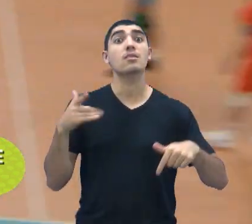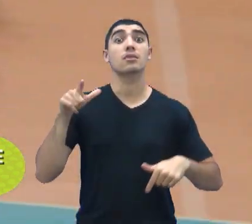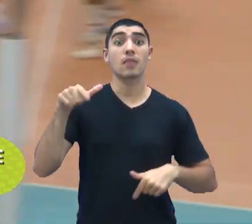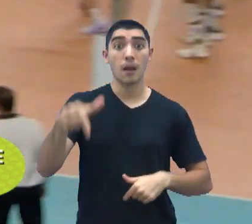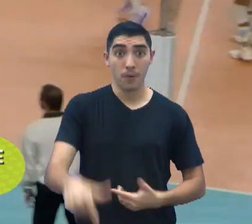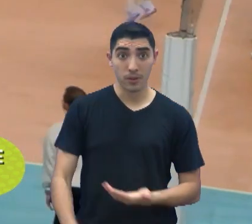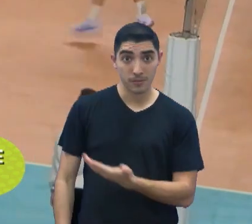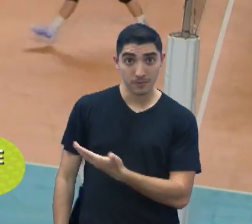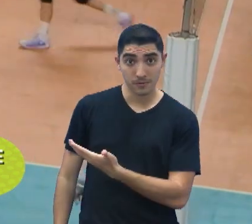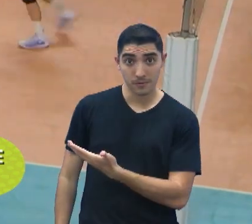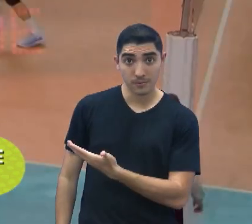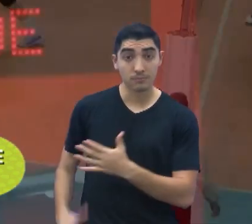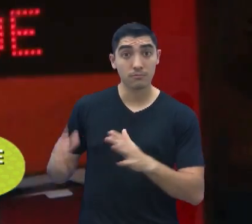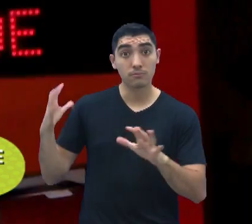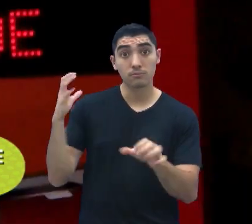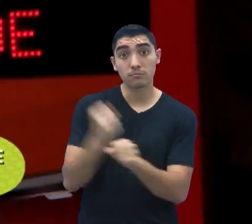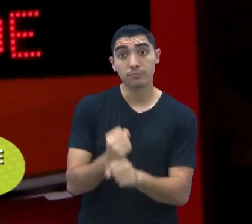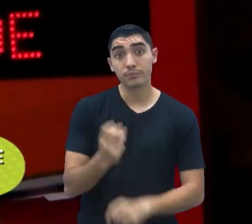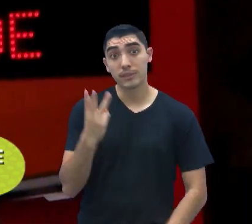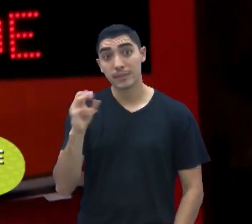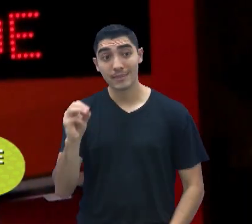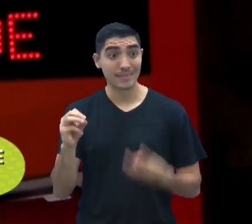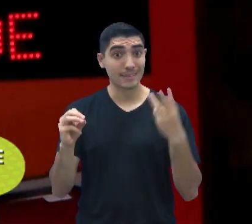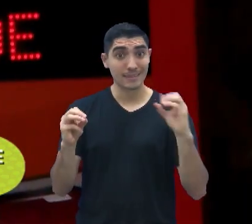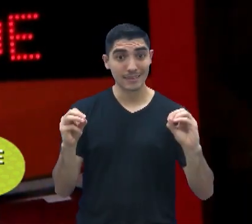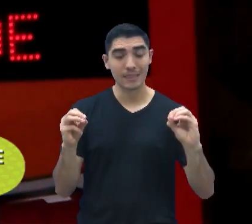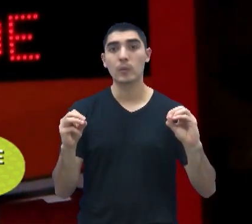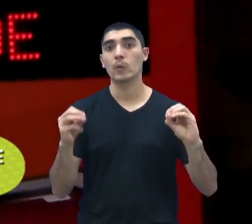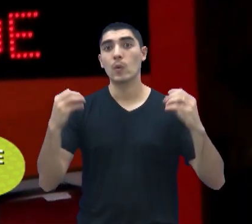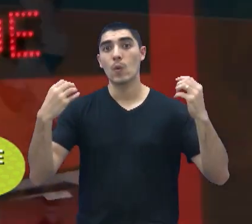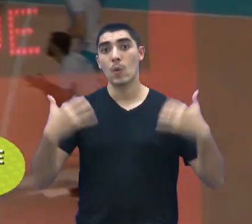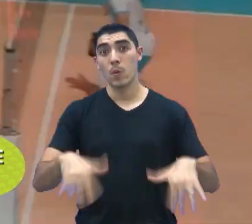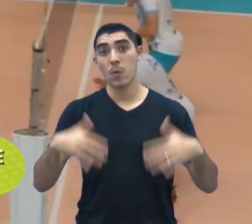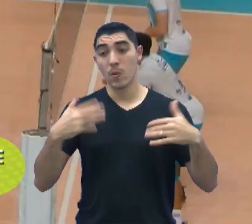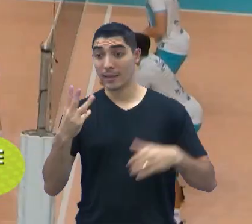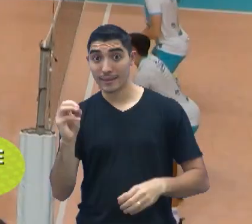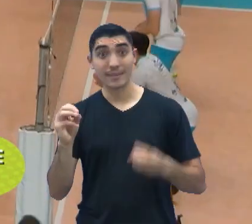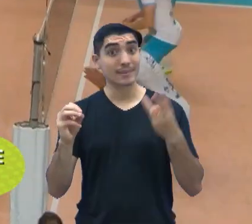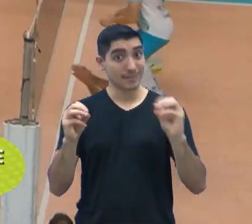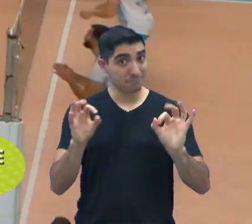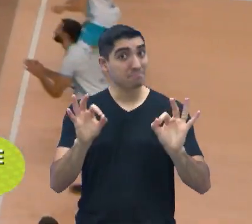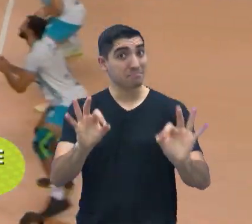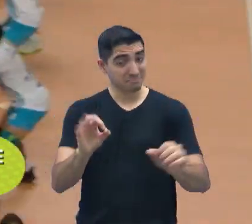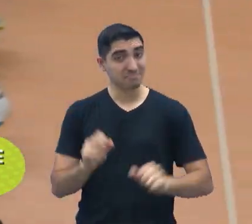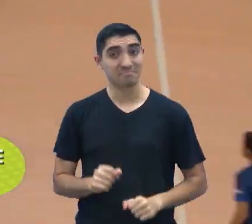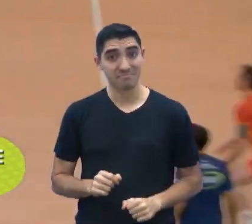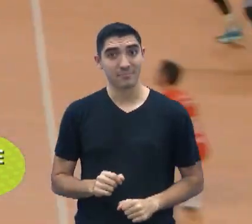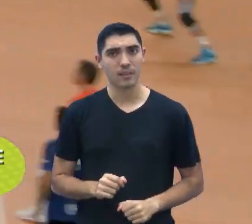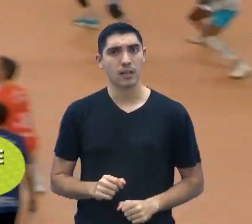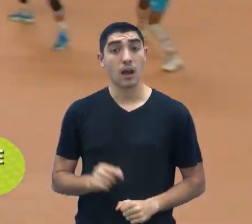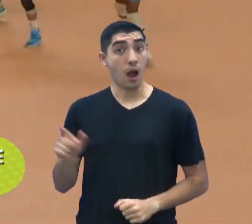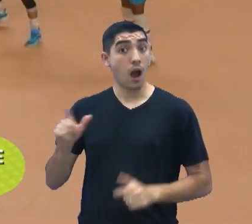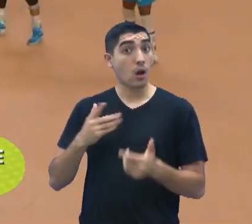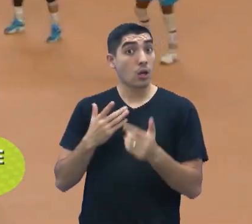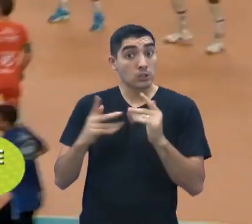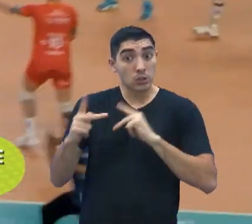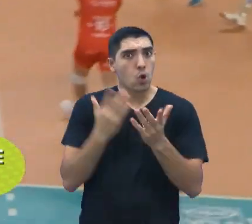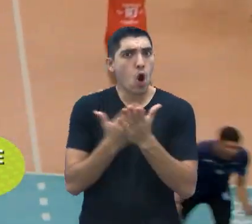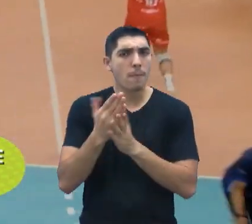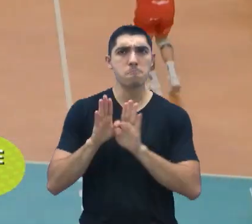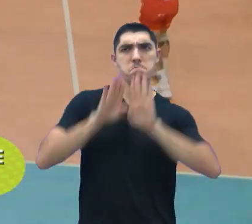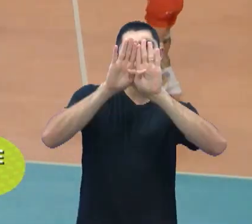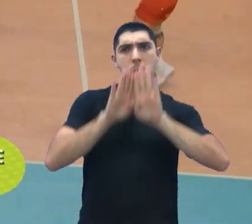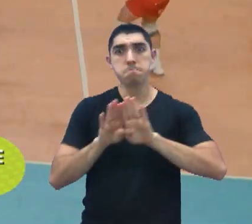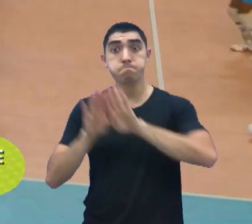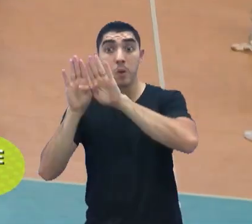nos 30-30. Isso mesmo, 30-30. Aí entrou em cena o bloqueio joseense, que por